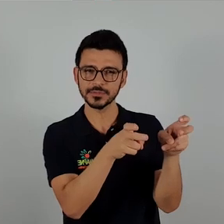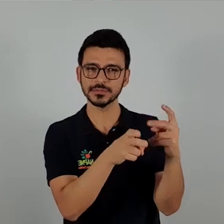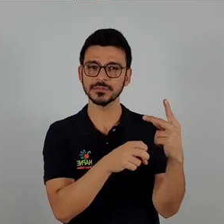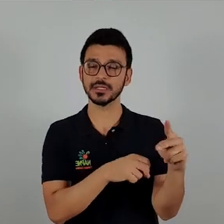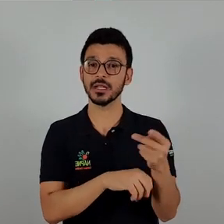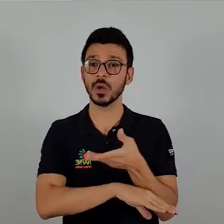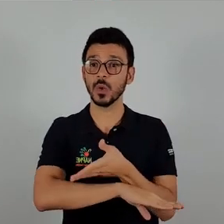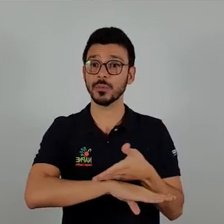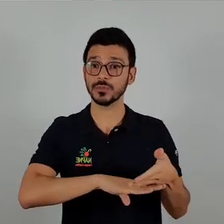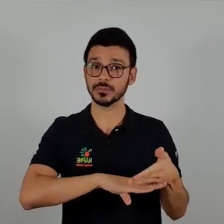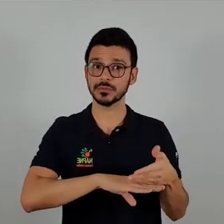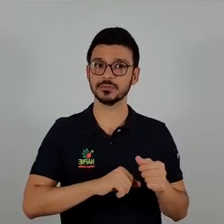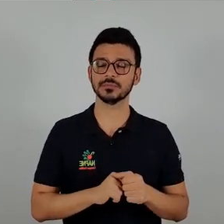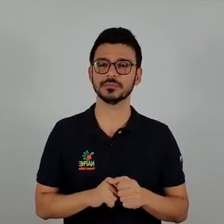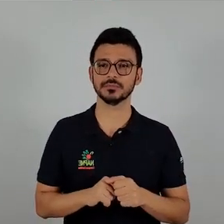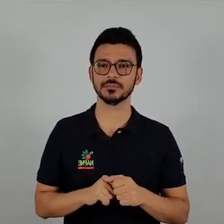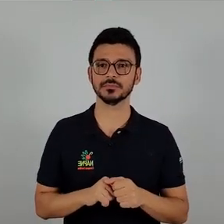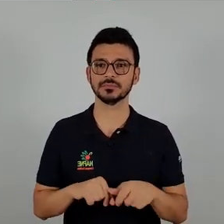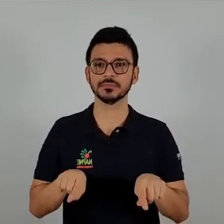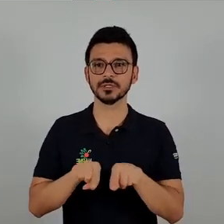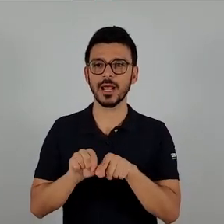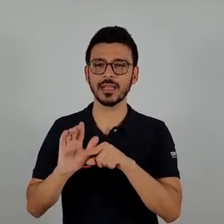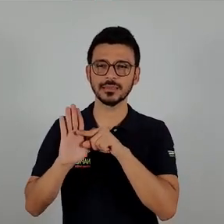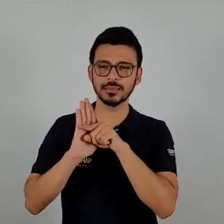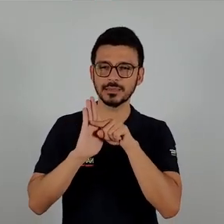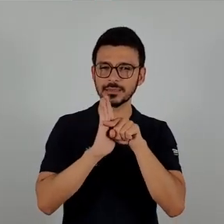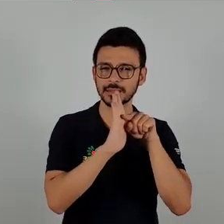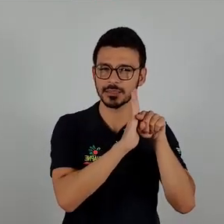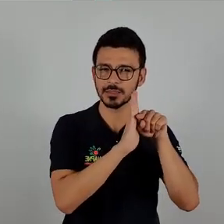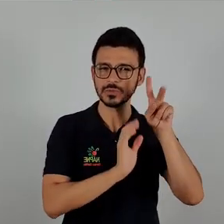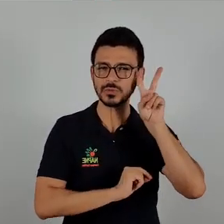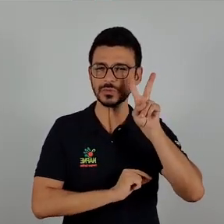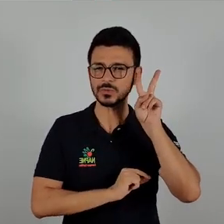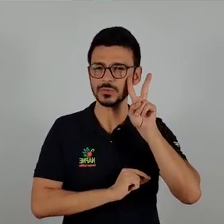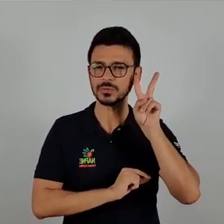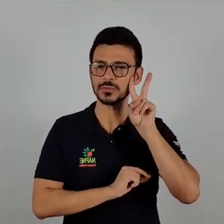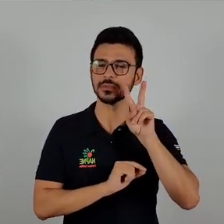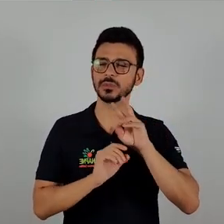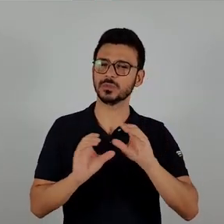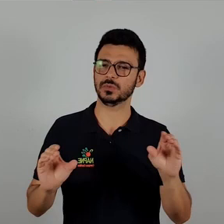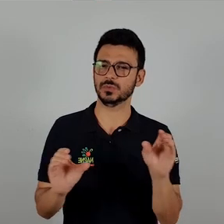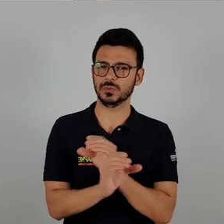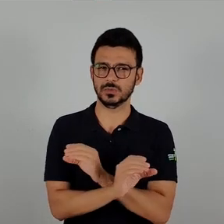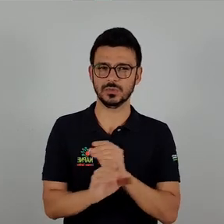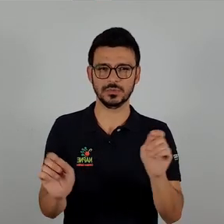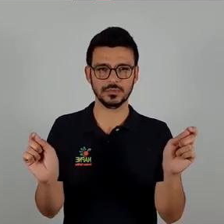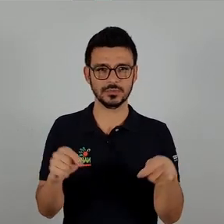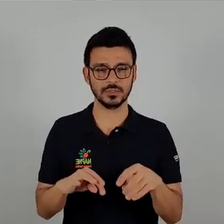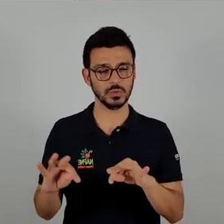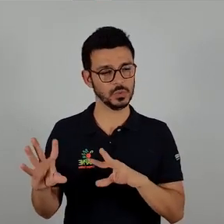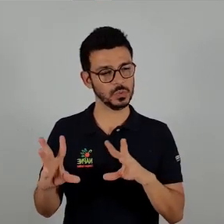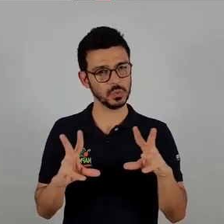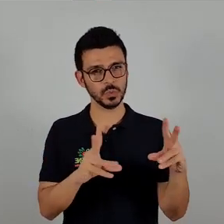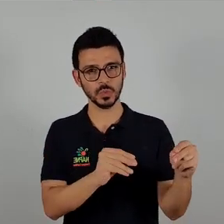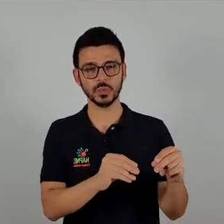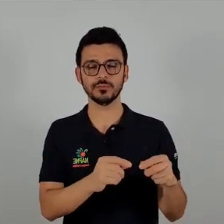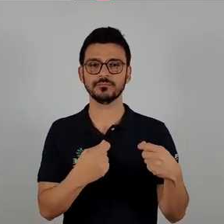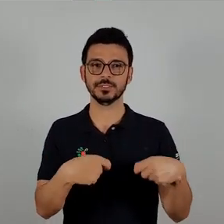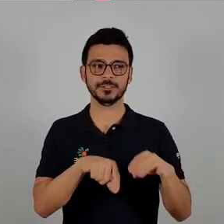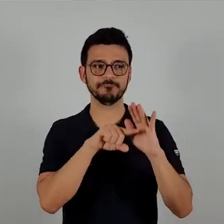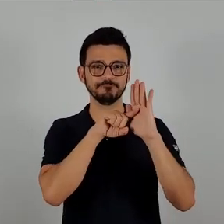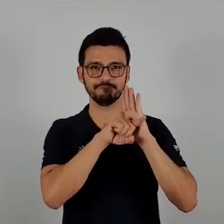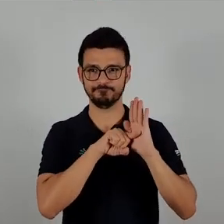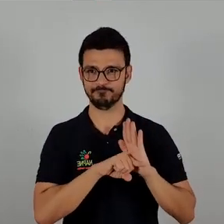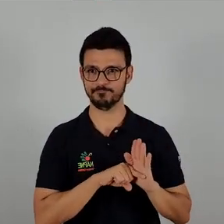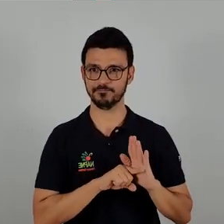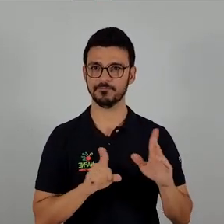todos os sintomas possíveis, físicos e emocionais desse paciente, valorizando também aquilo que chamamos de raro, estranho e